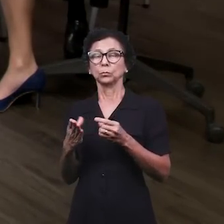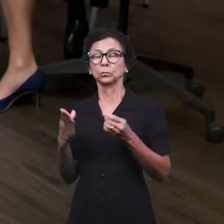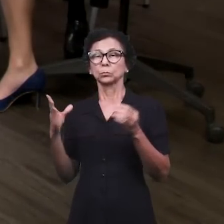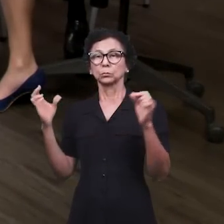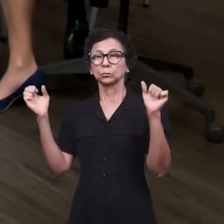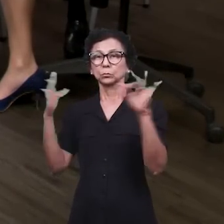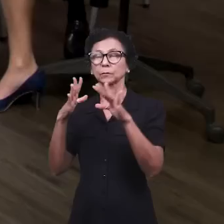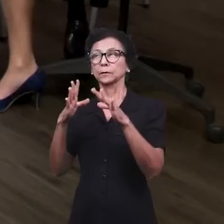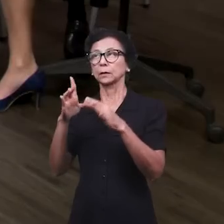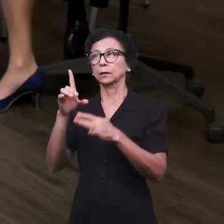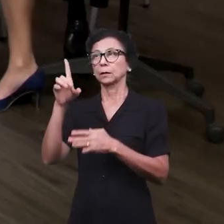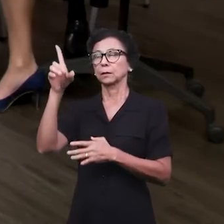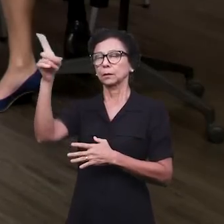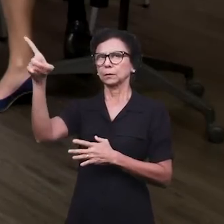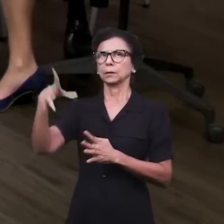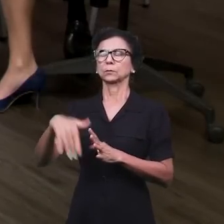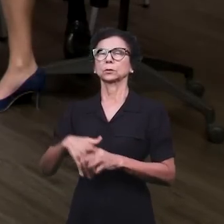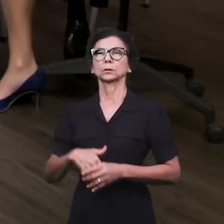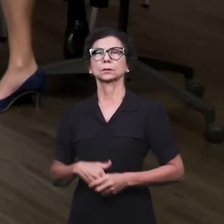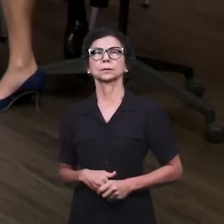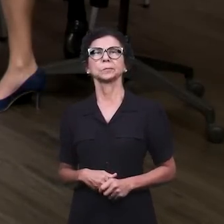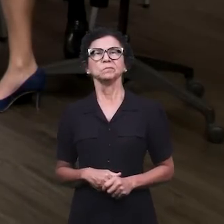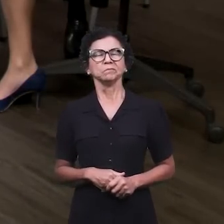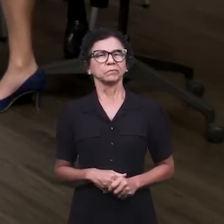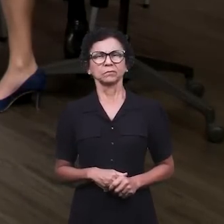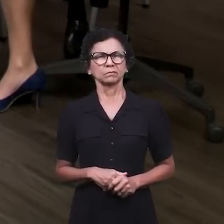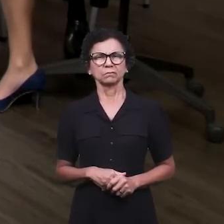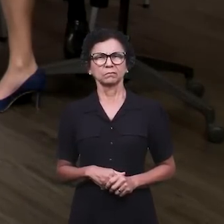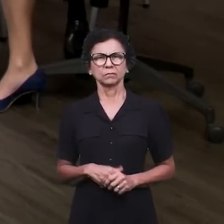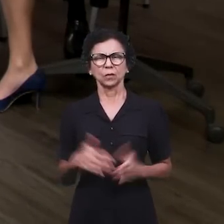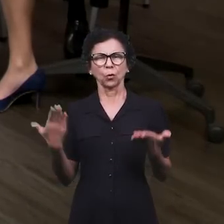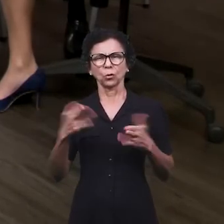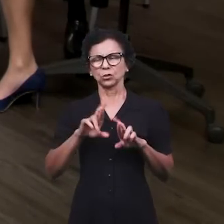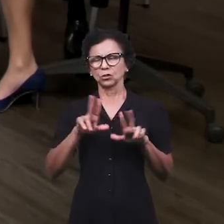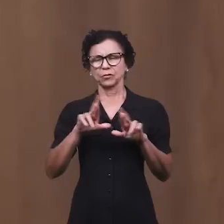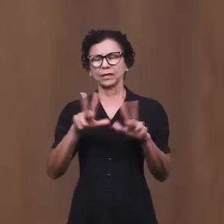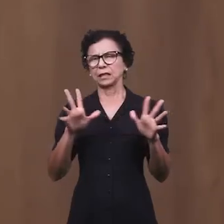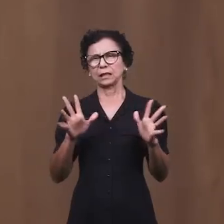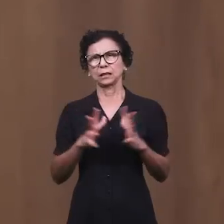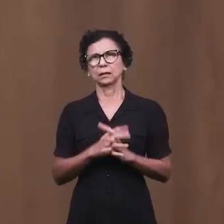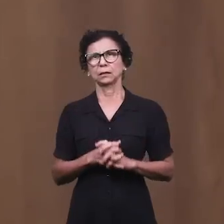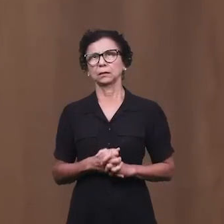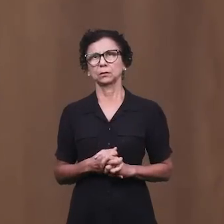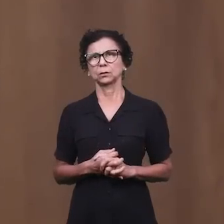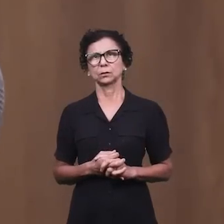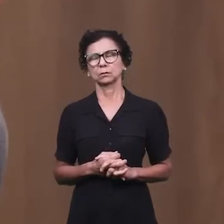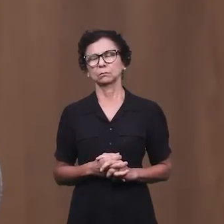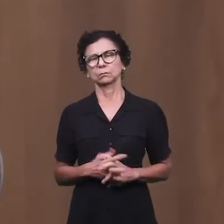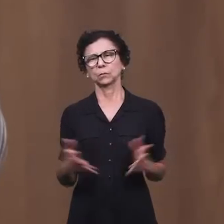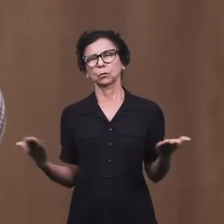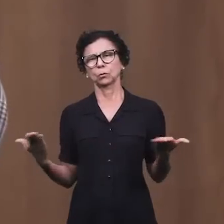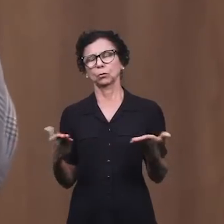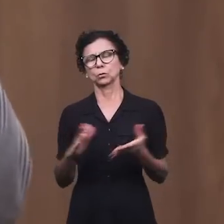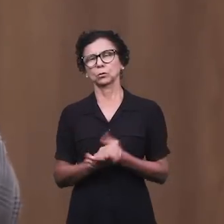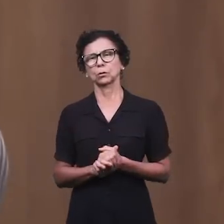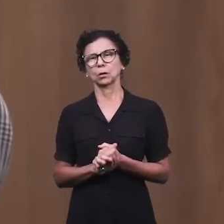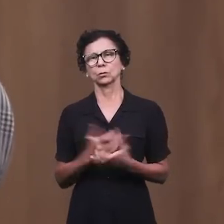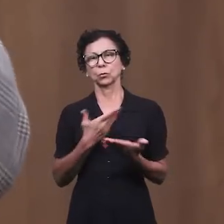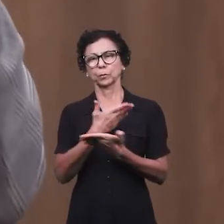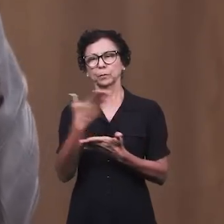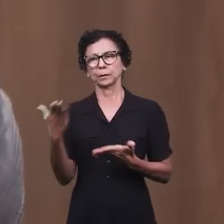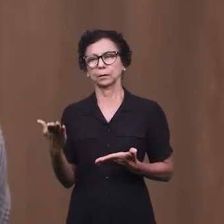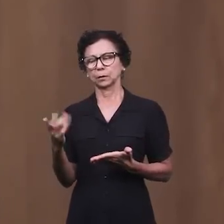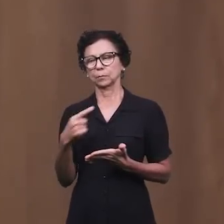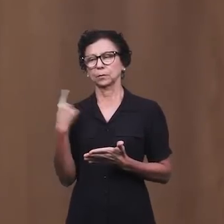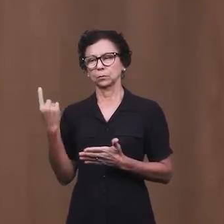tudo bem, era assim. E a orientação disse, agora não tem nada disso. cumprimenta a igreja, e a igreja, antes de